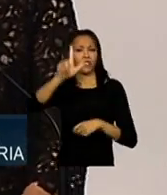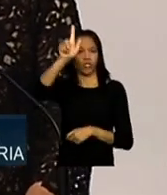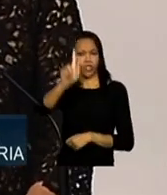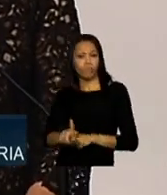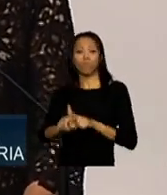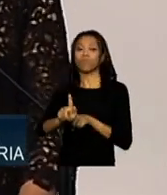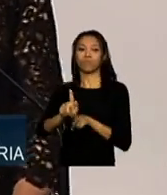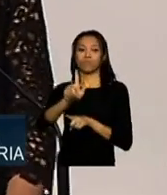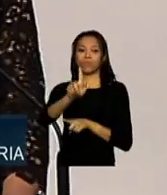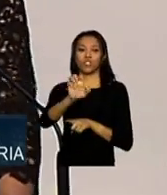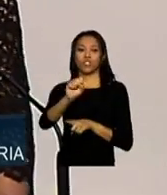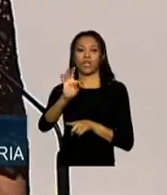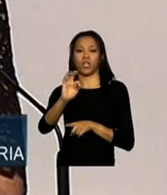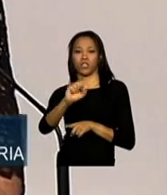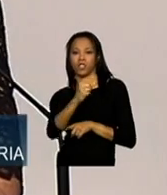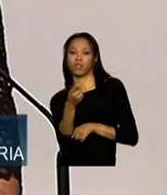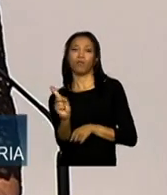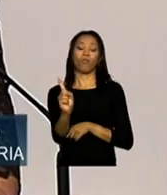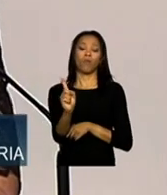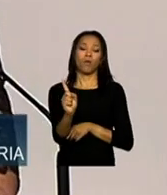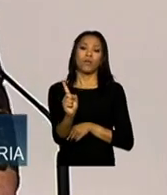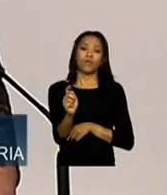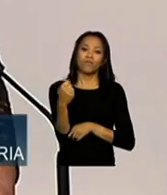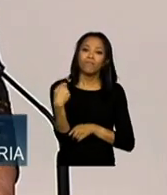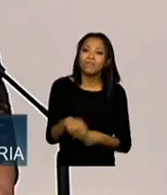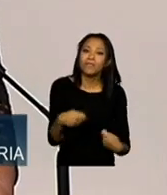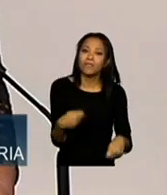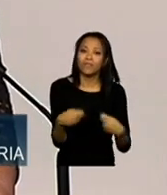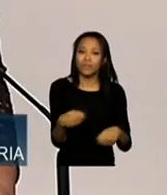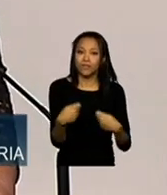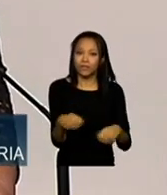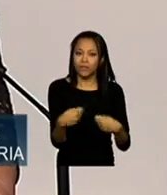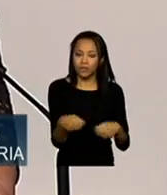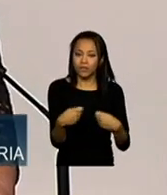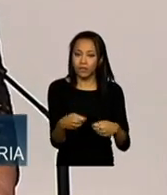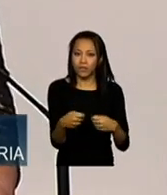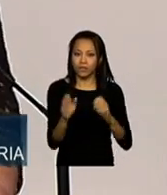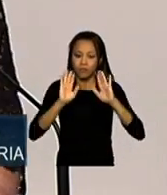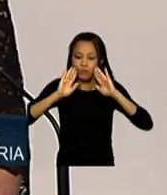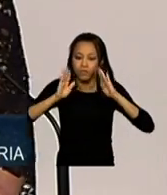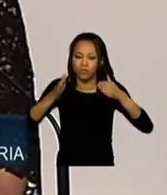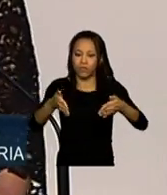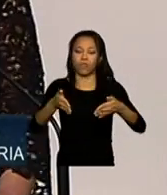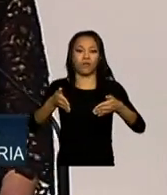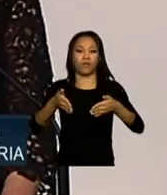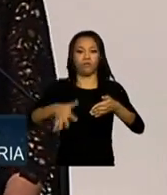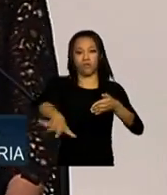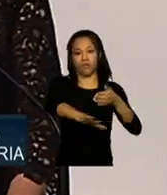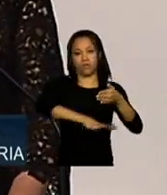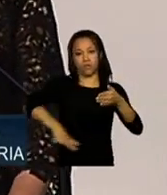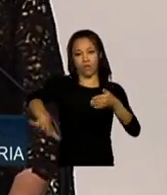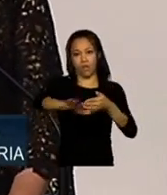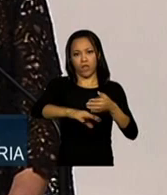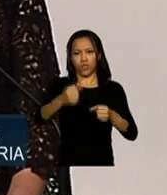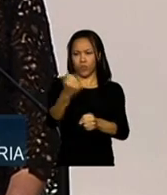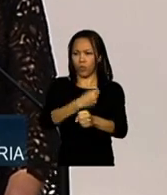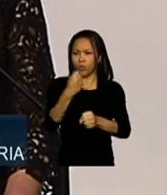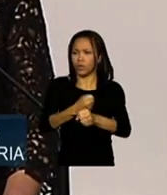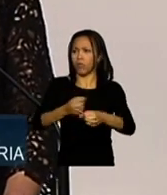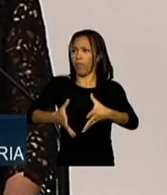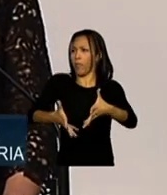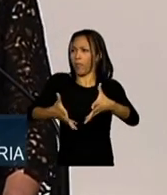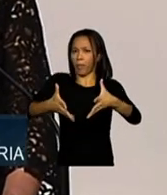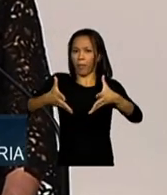setor privado brasileiro tem de imprimir nos investimentos de infraestrutura